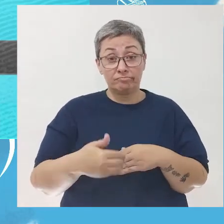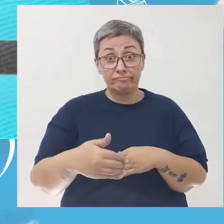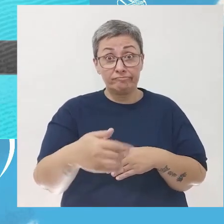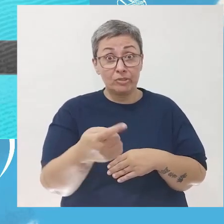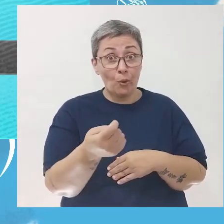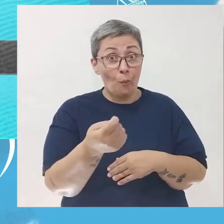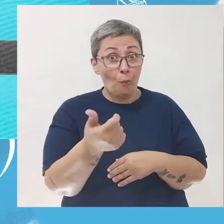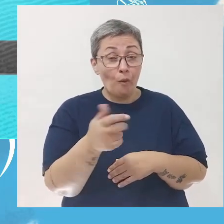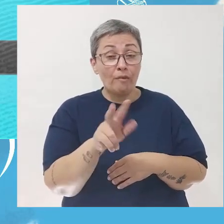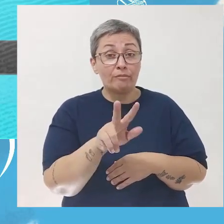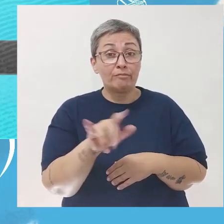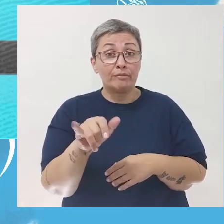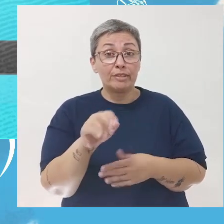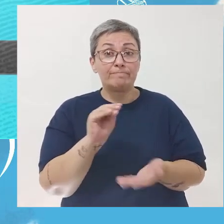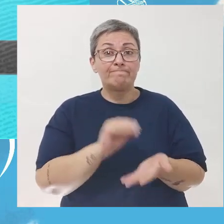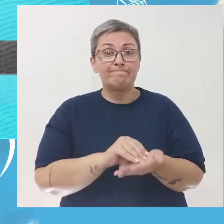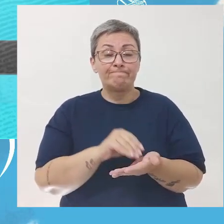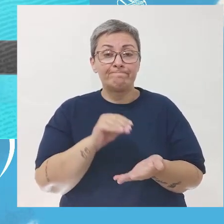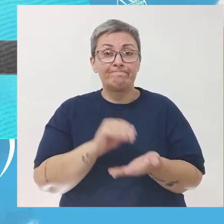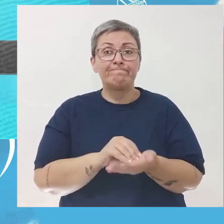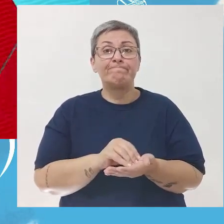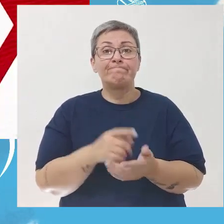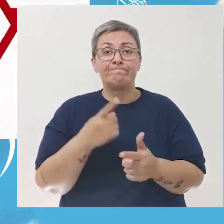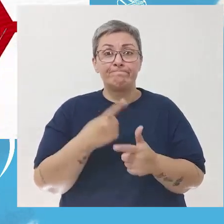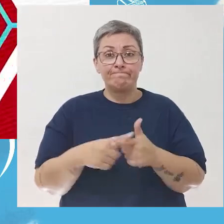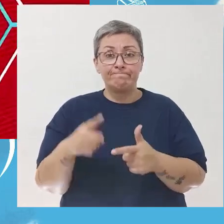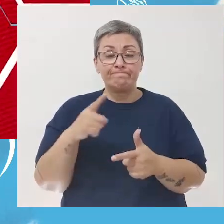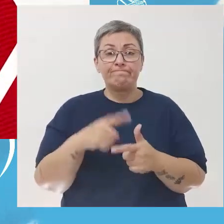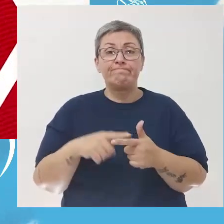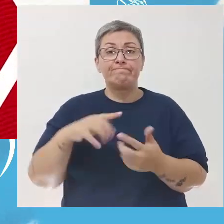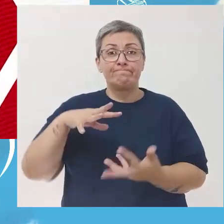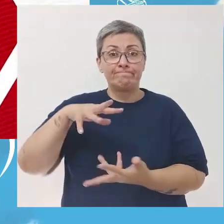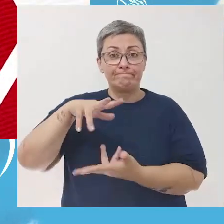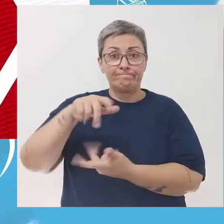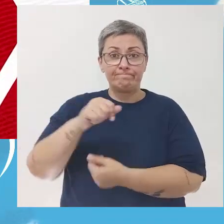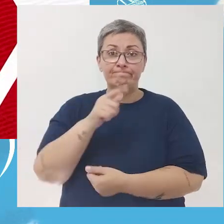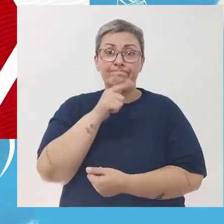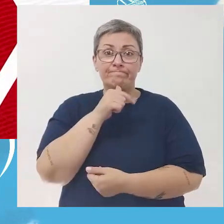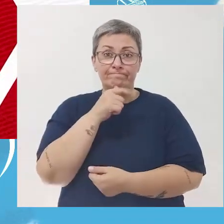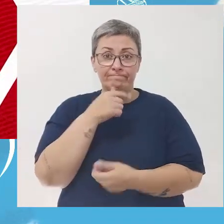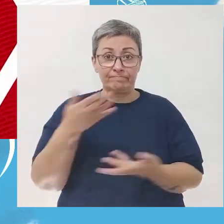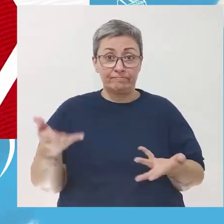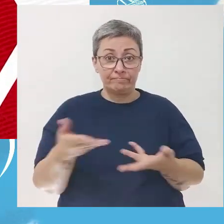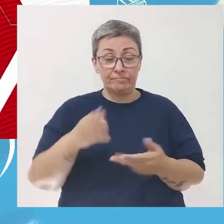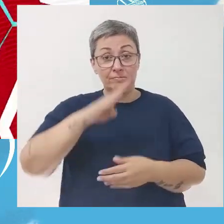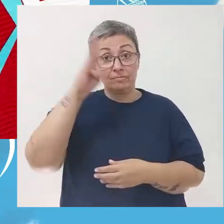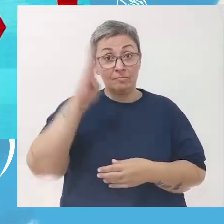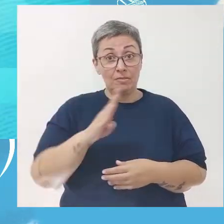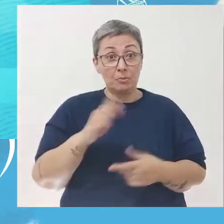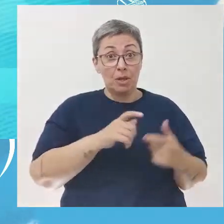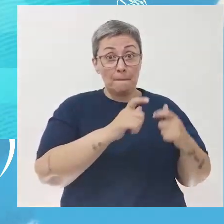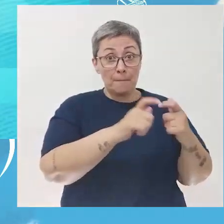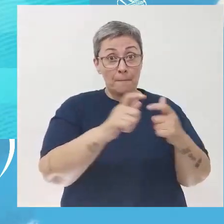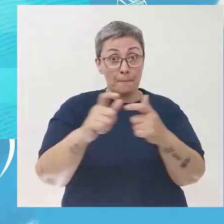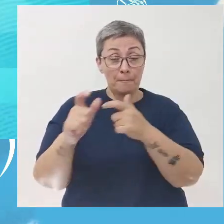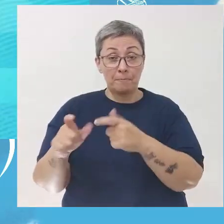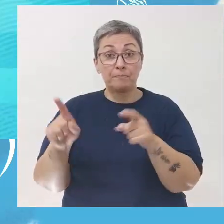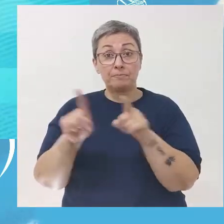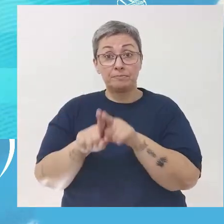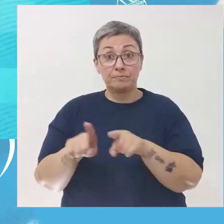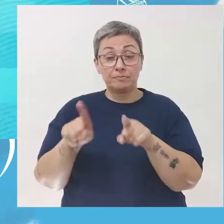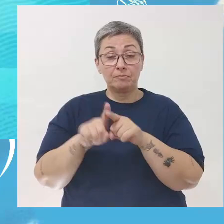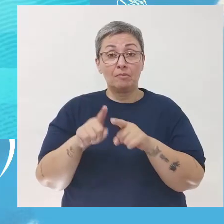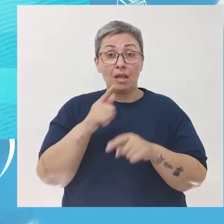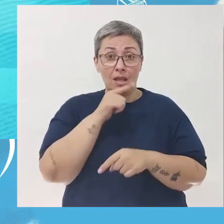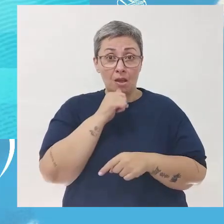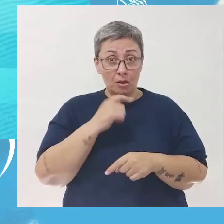em breve podemos enfrentar uma grande crise de abastecimento no mundo todo. Aqui no Brasil, em muitos lugares, inclusive onde a